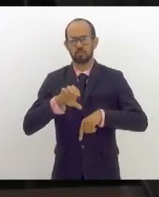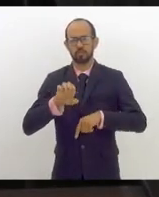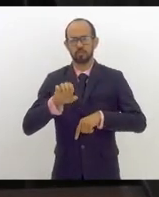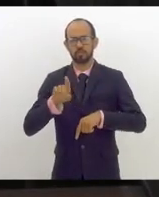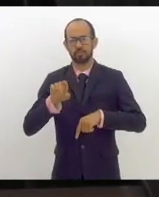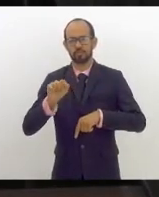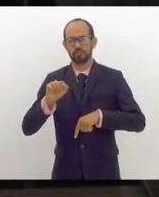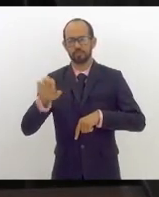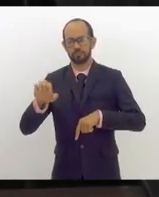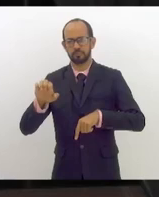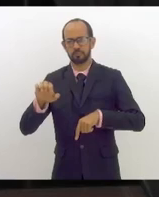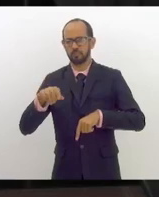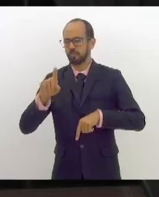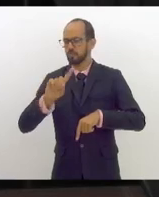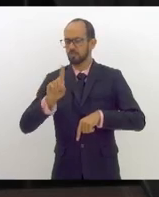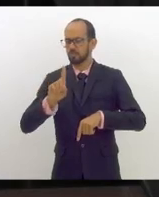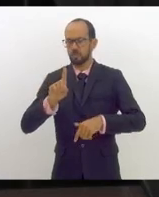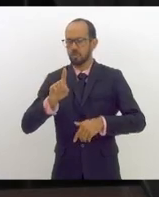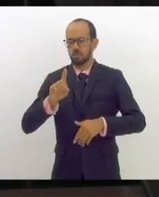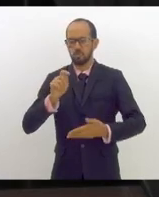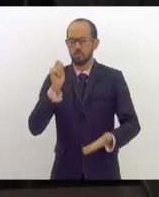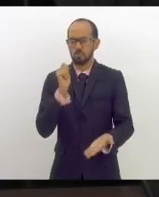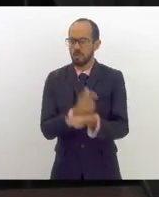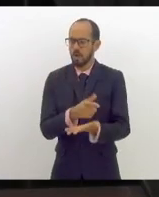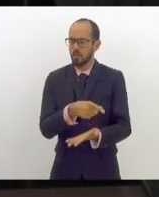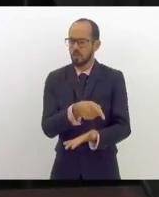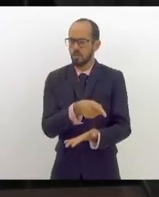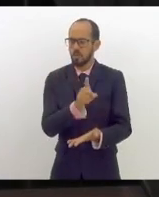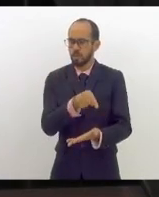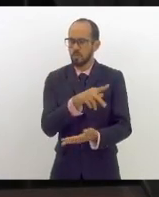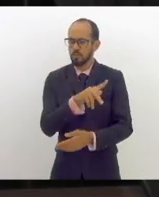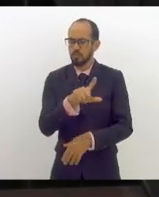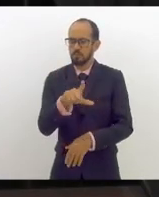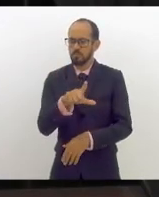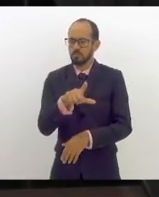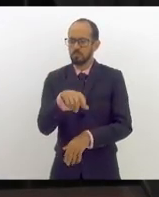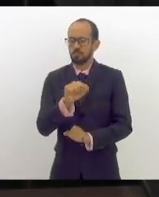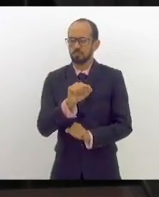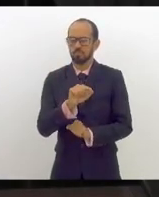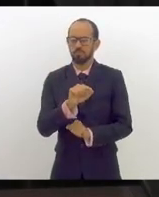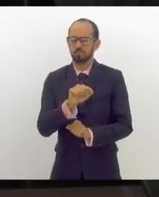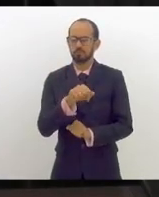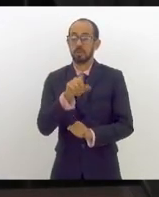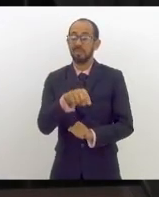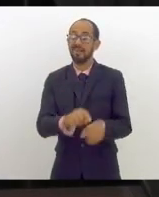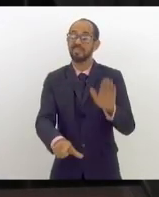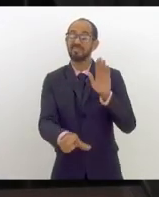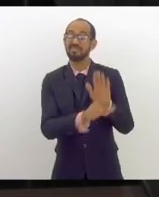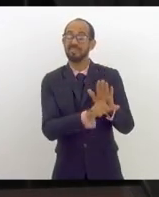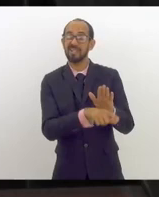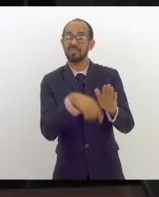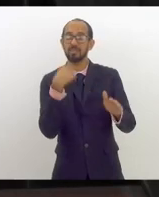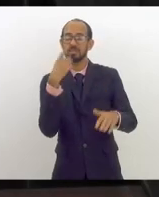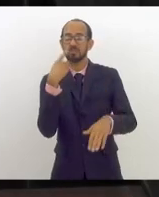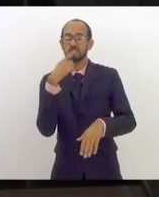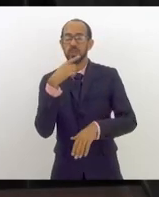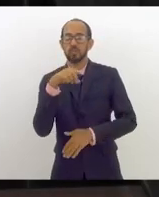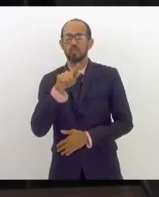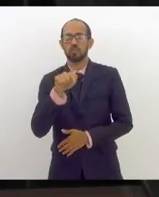não pagamos essa dívida que é o projeto de lei que é a lei do deputado Gustavo